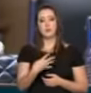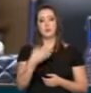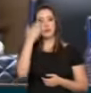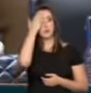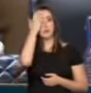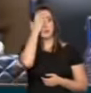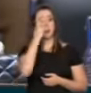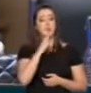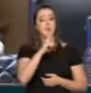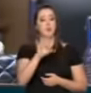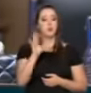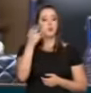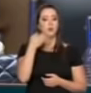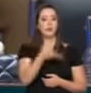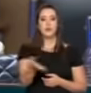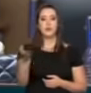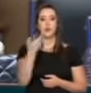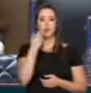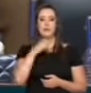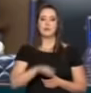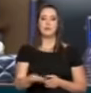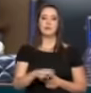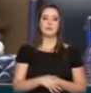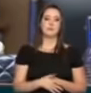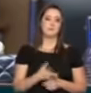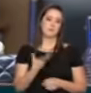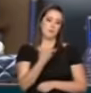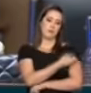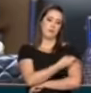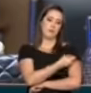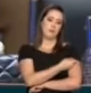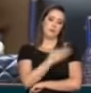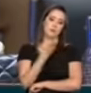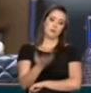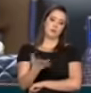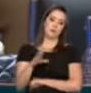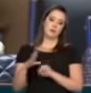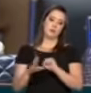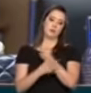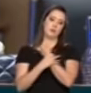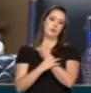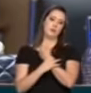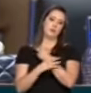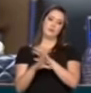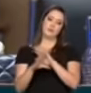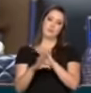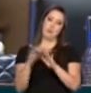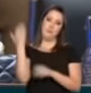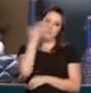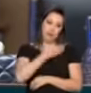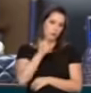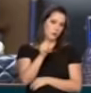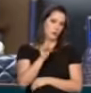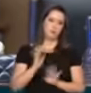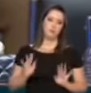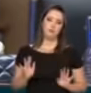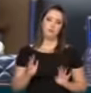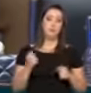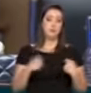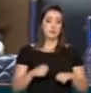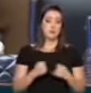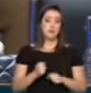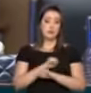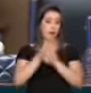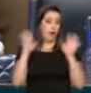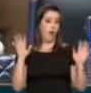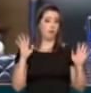as consequências da vacina. Então, a questão da segurança não está totalmente provada, e é preciso dizer isso.